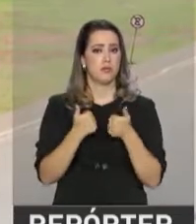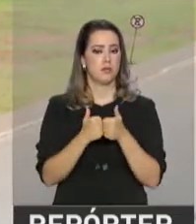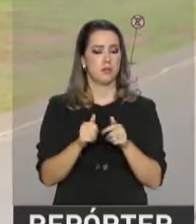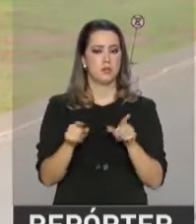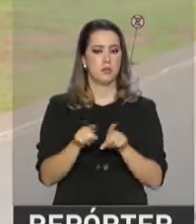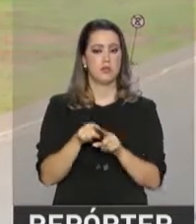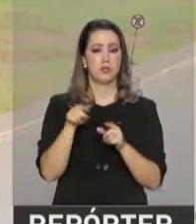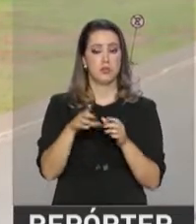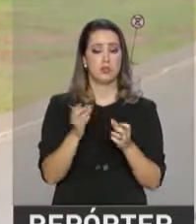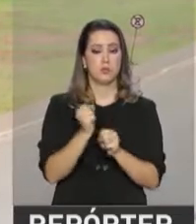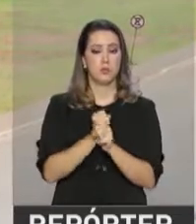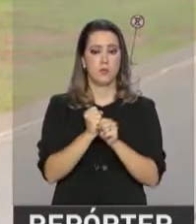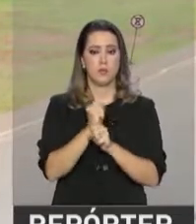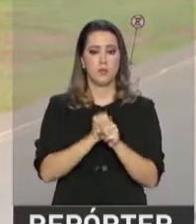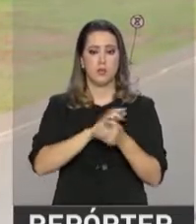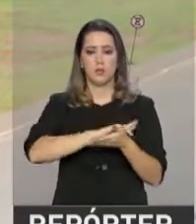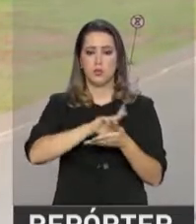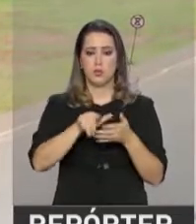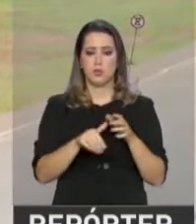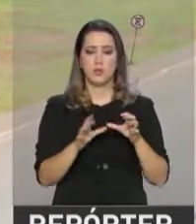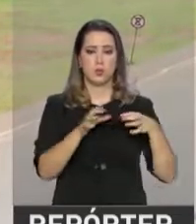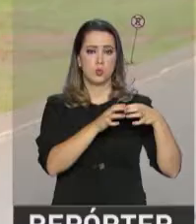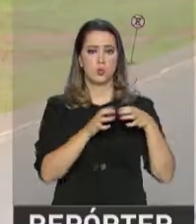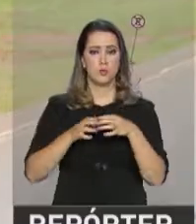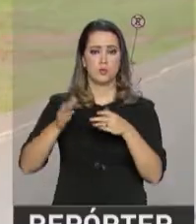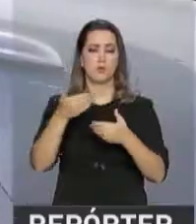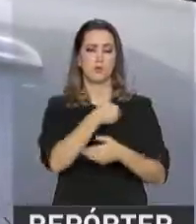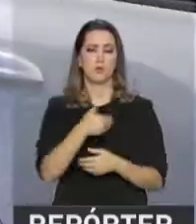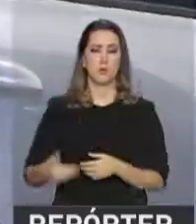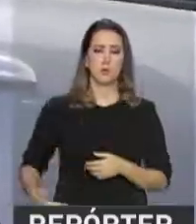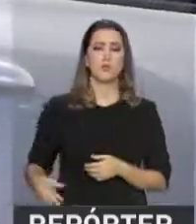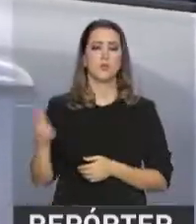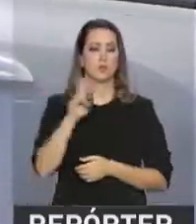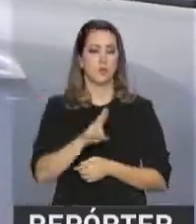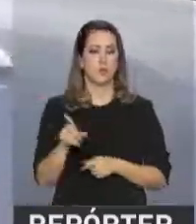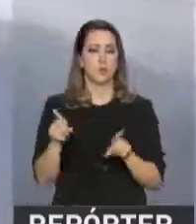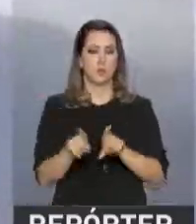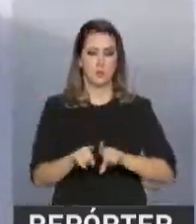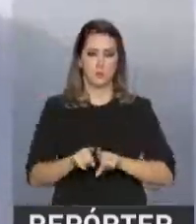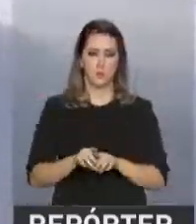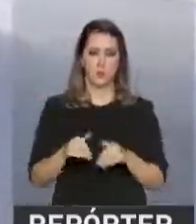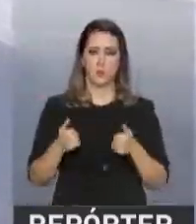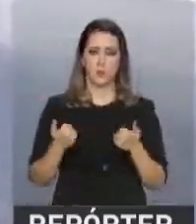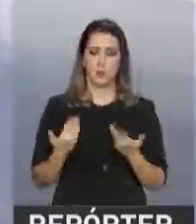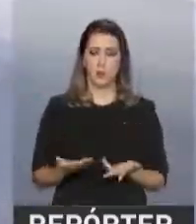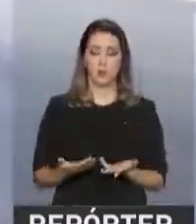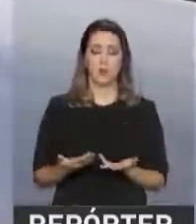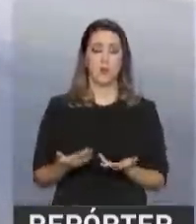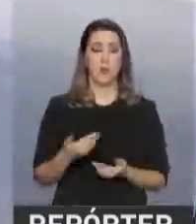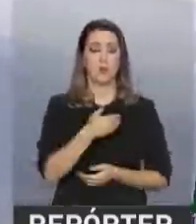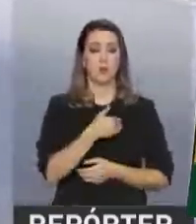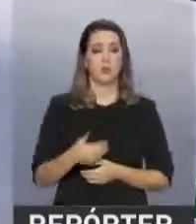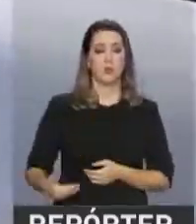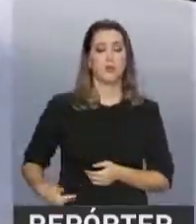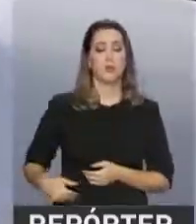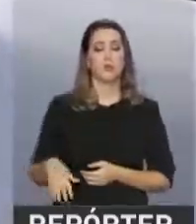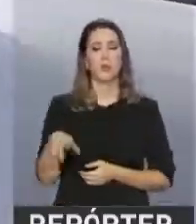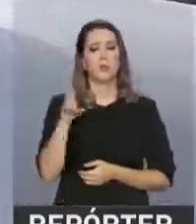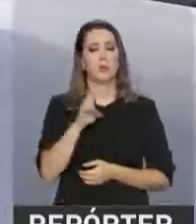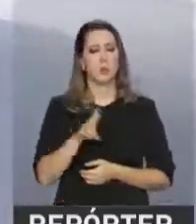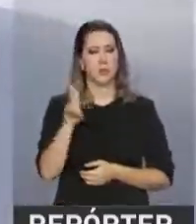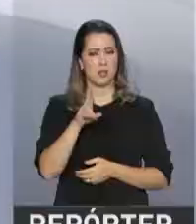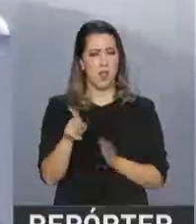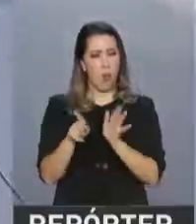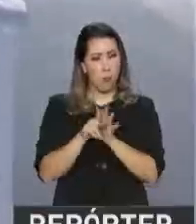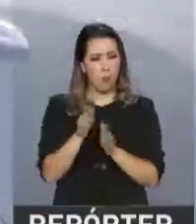fundações e autarquias passam a usar o serviço com a adoção do táxi gov o governo vai deixar de usar sua própria